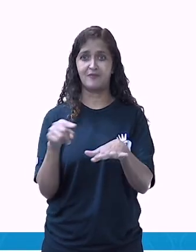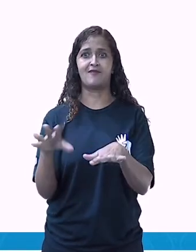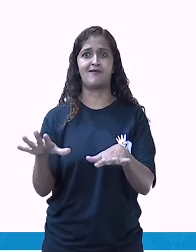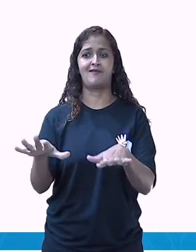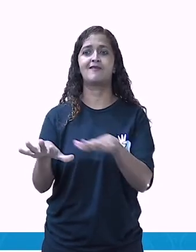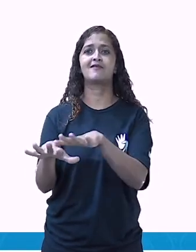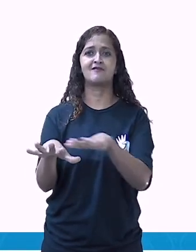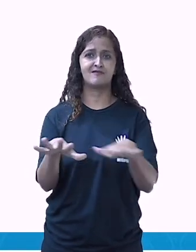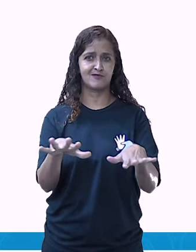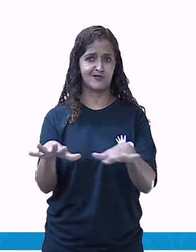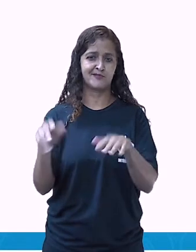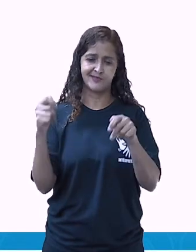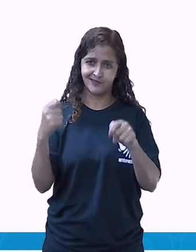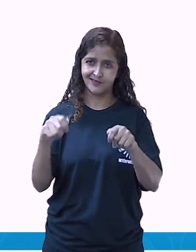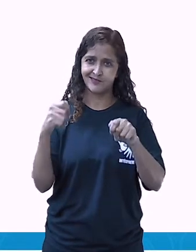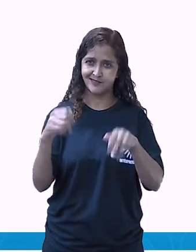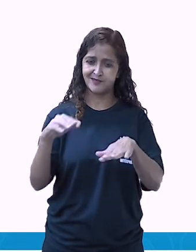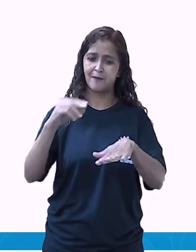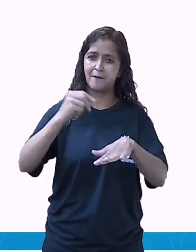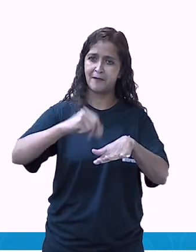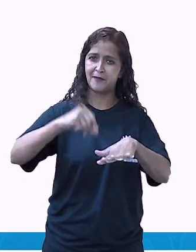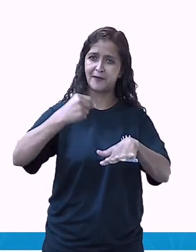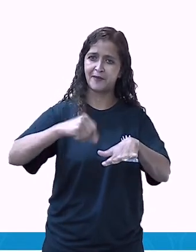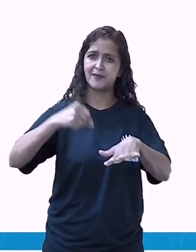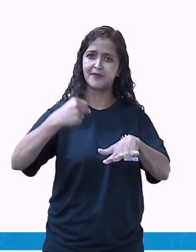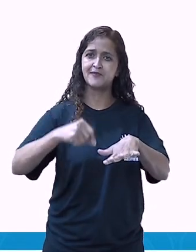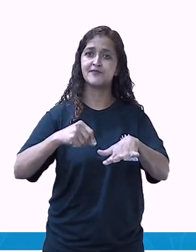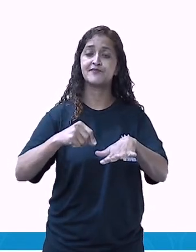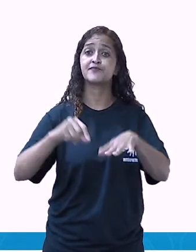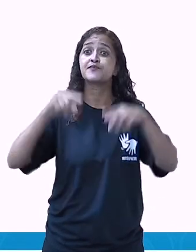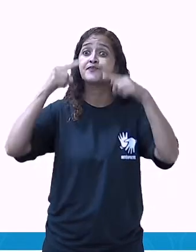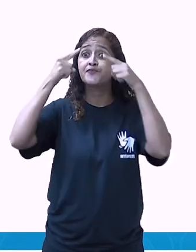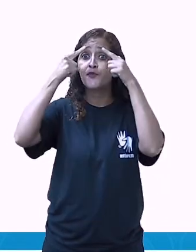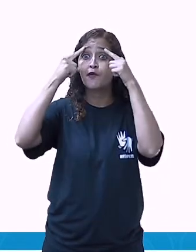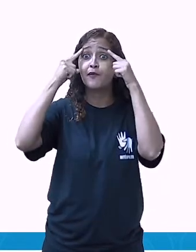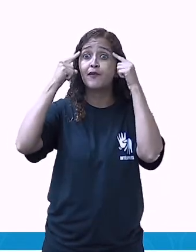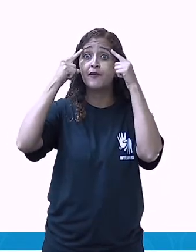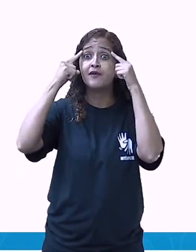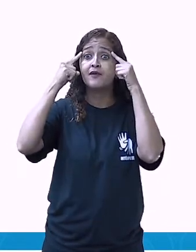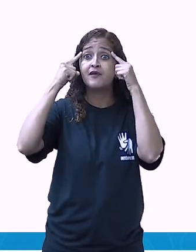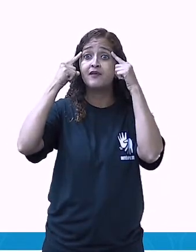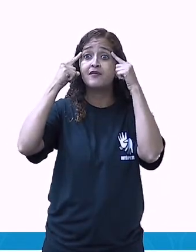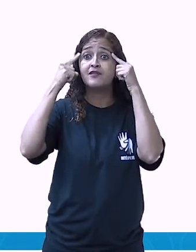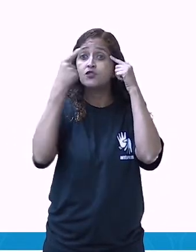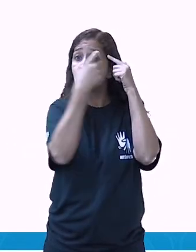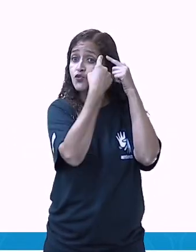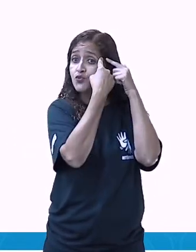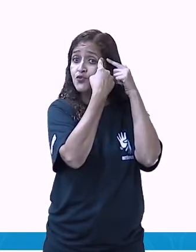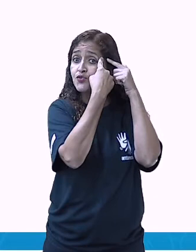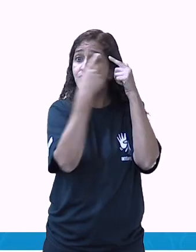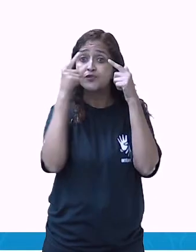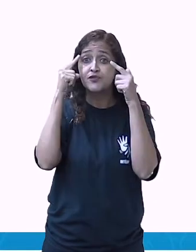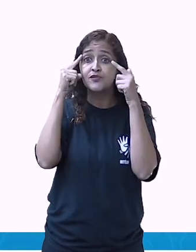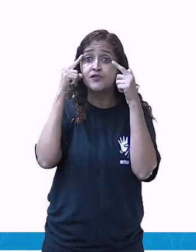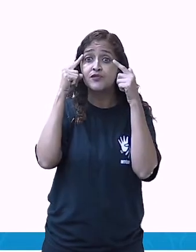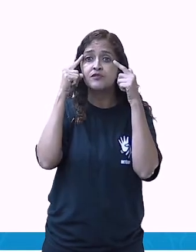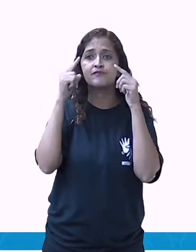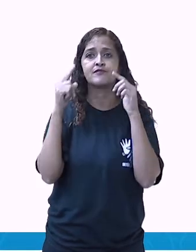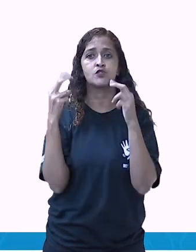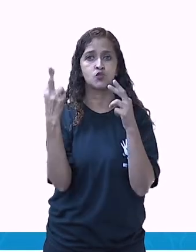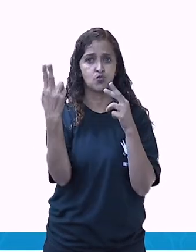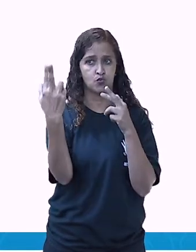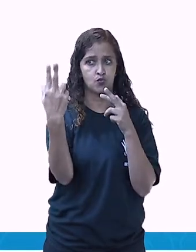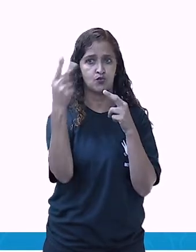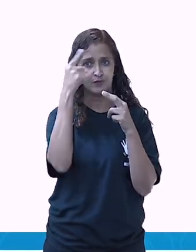das duas. E quando você vai fazer a sobrancelha, você faz só de uma? Você